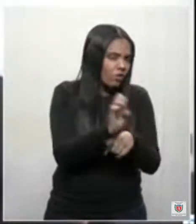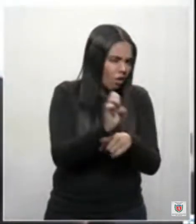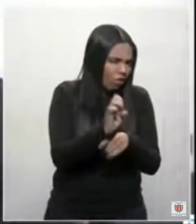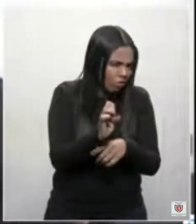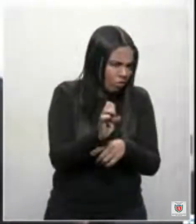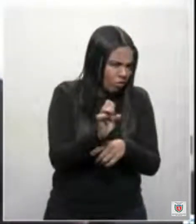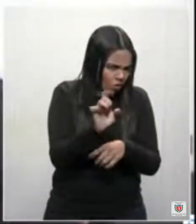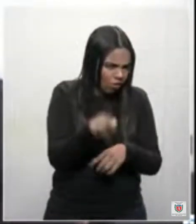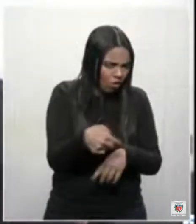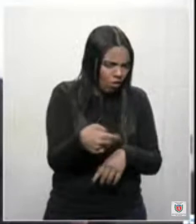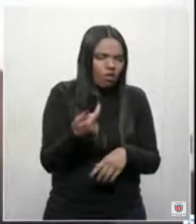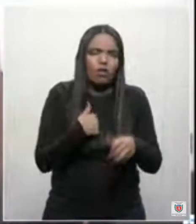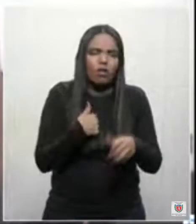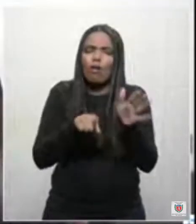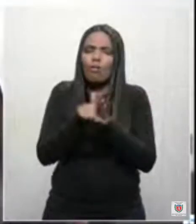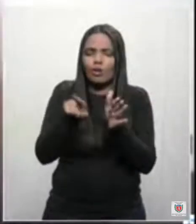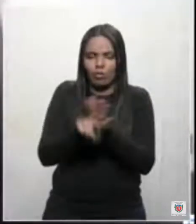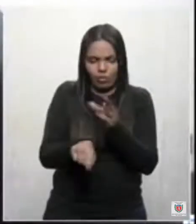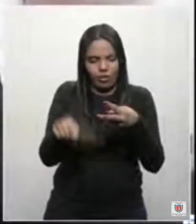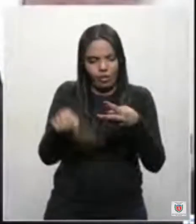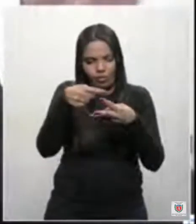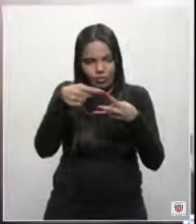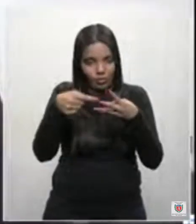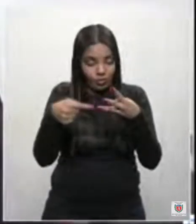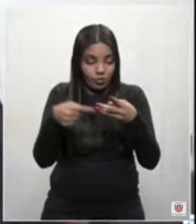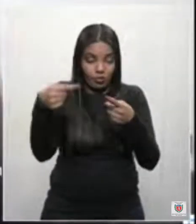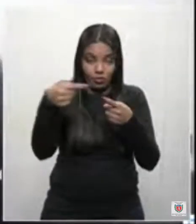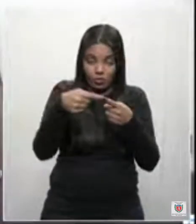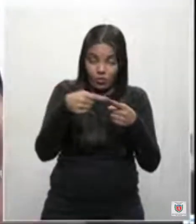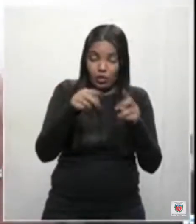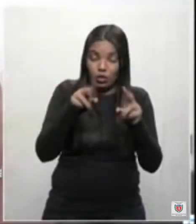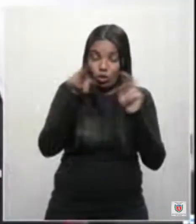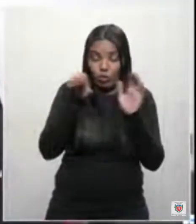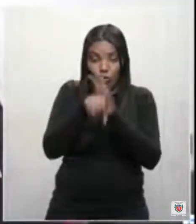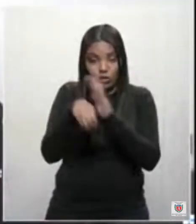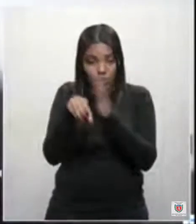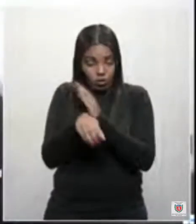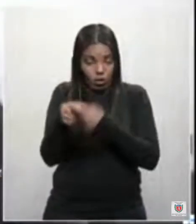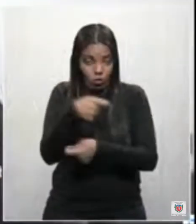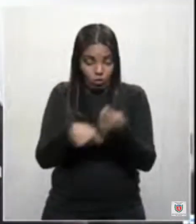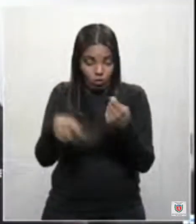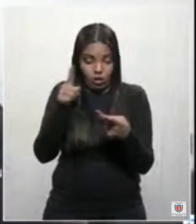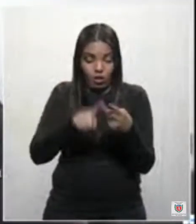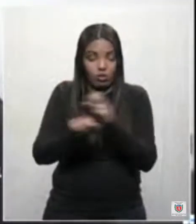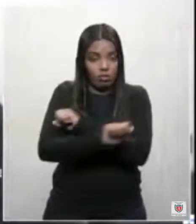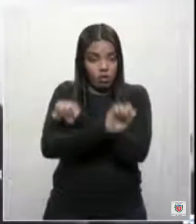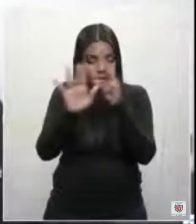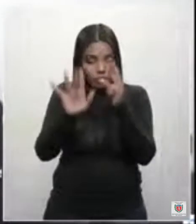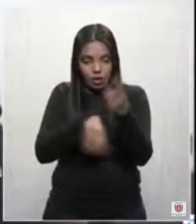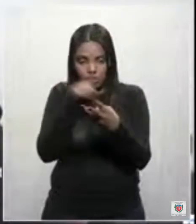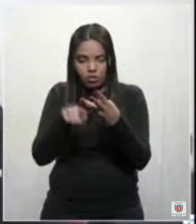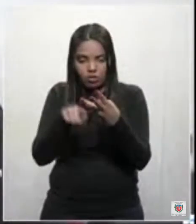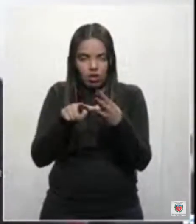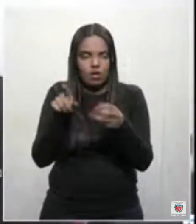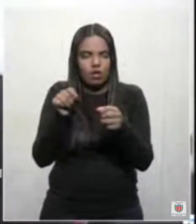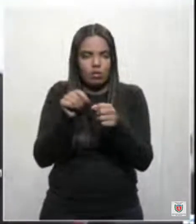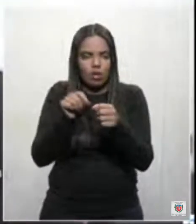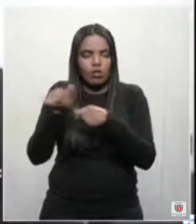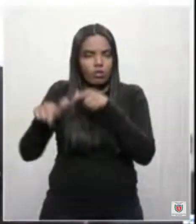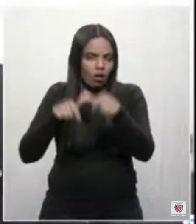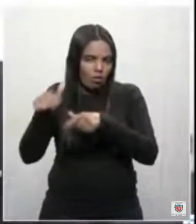aí as 3 questões: concepção econômica, transparência e execução que destoa do discurso.